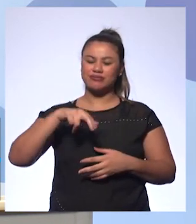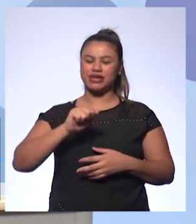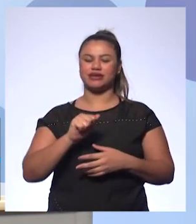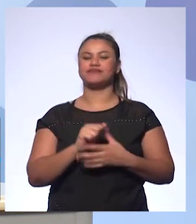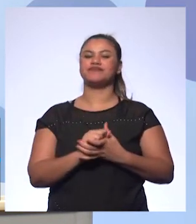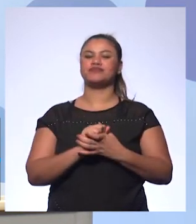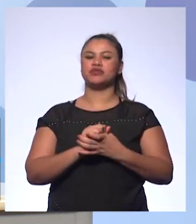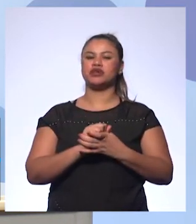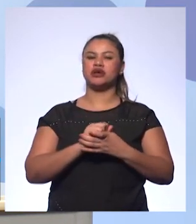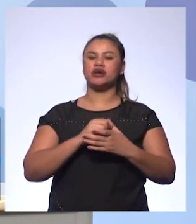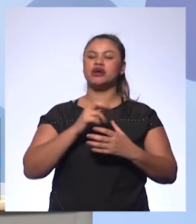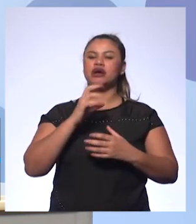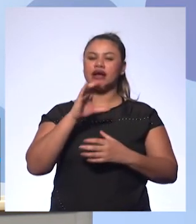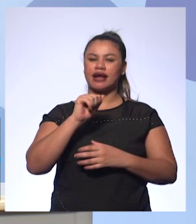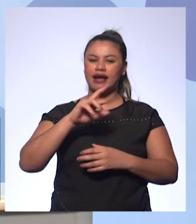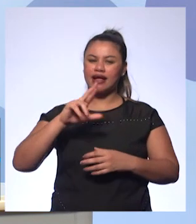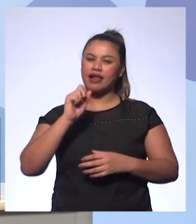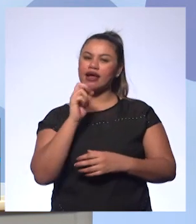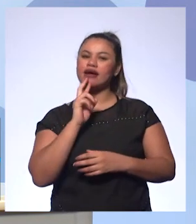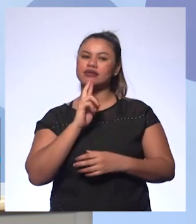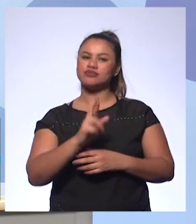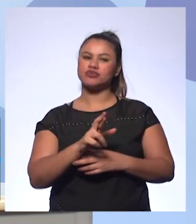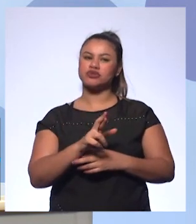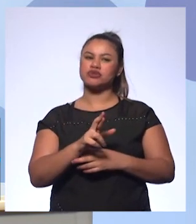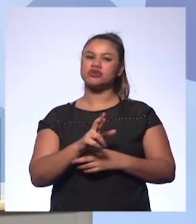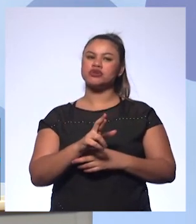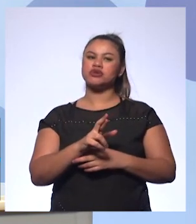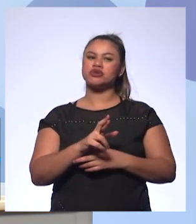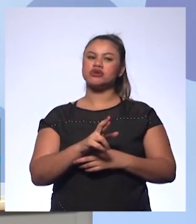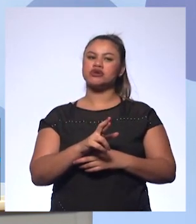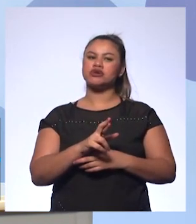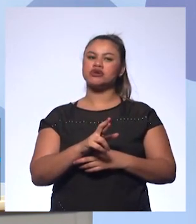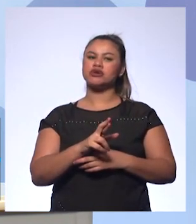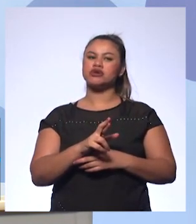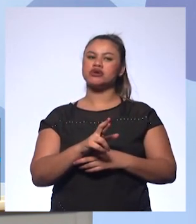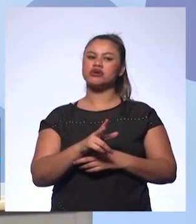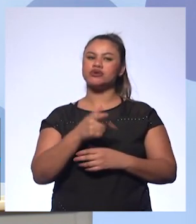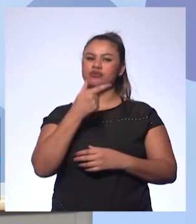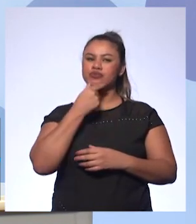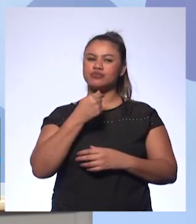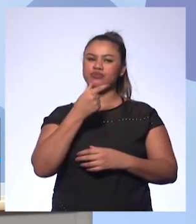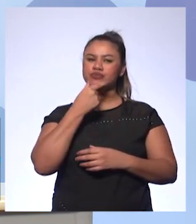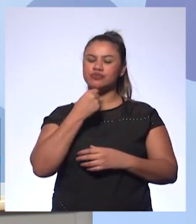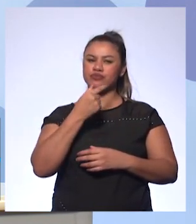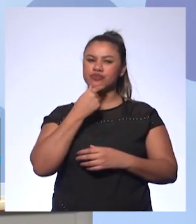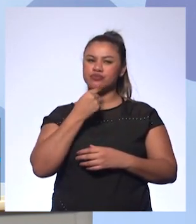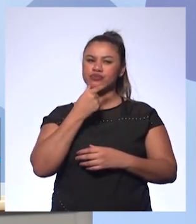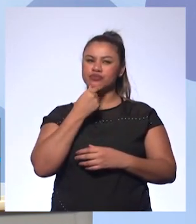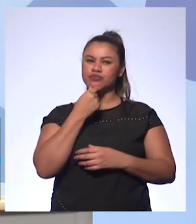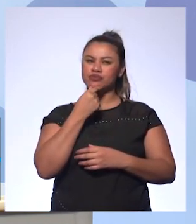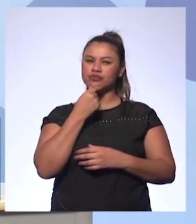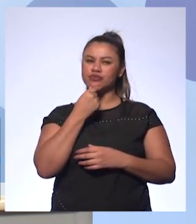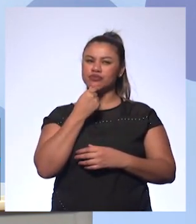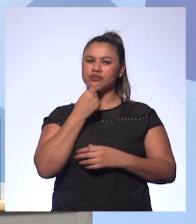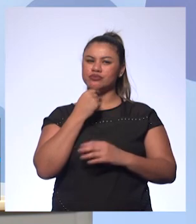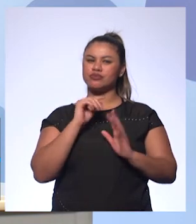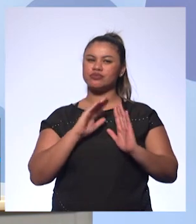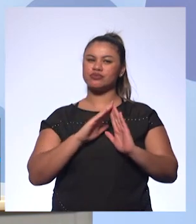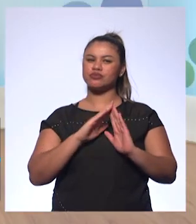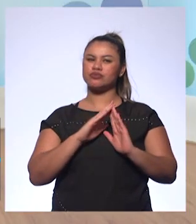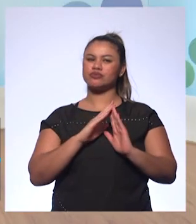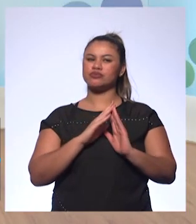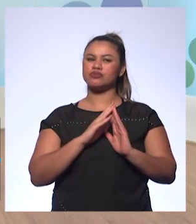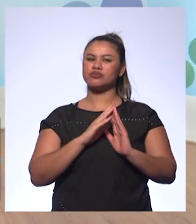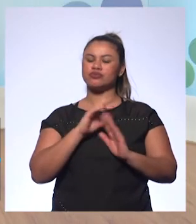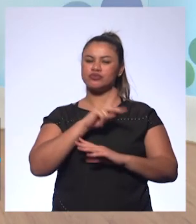respondeu já viu não vai me sorry the boy you finish Middle School next year a